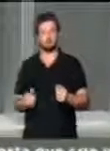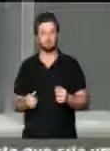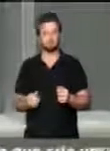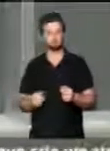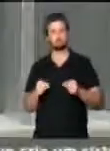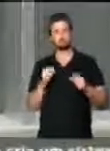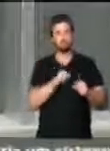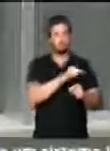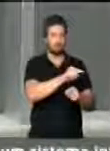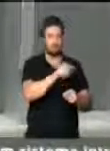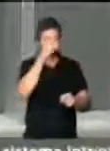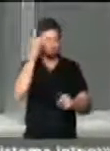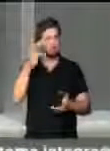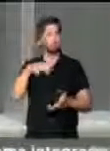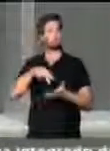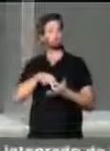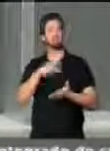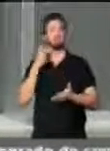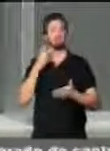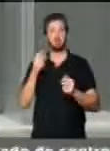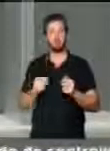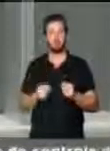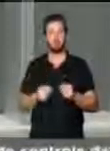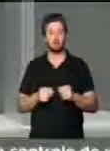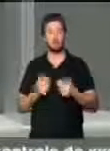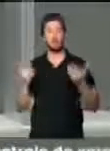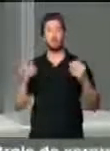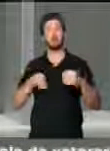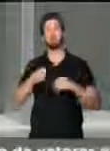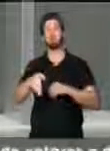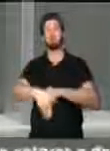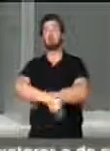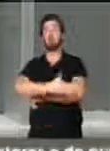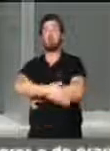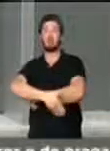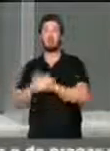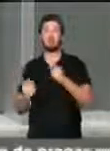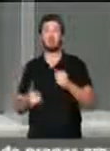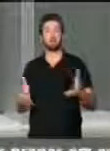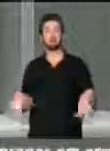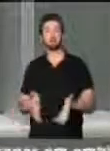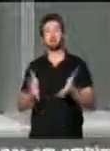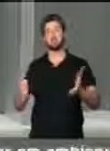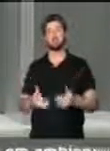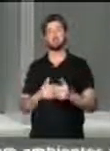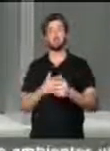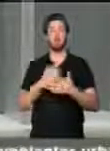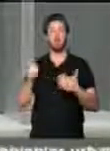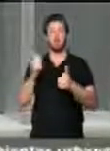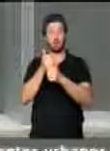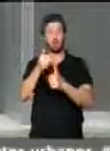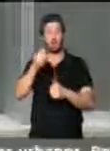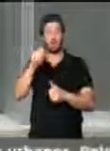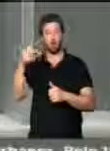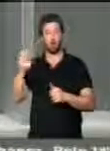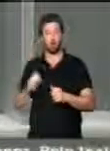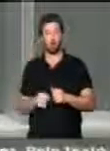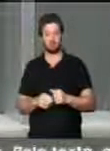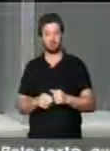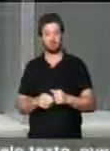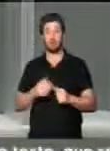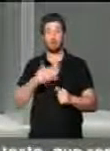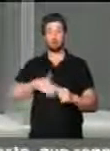Muitos aqui sobem e dizem que foram as ruas que estimularam o golpe, ou que não